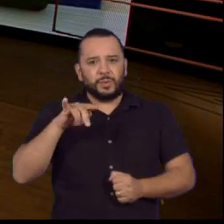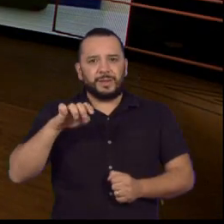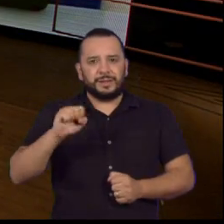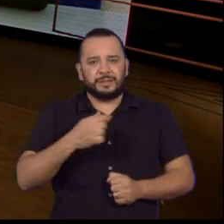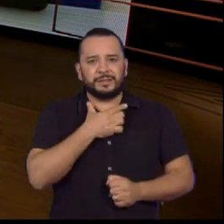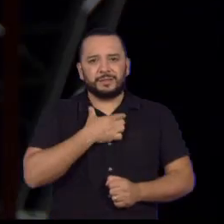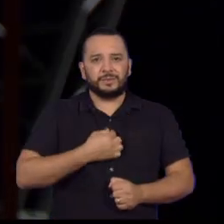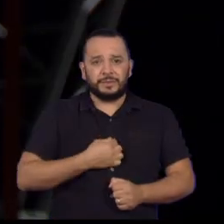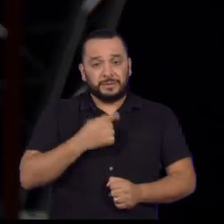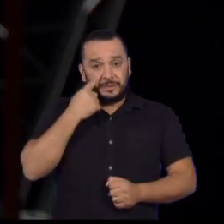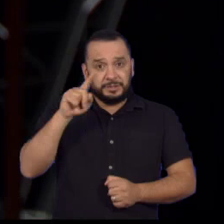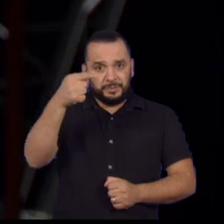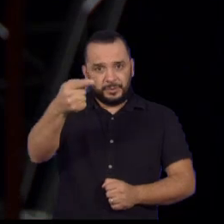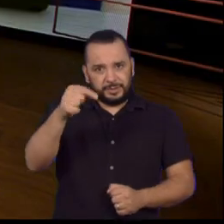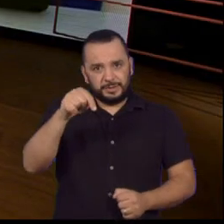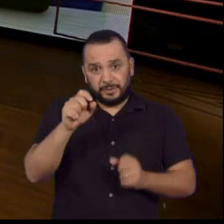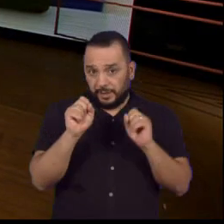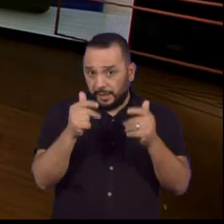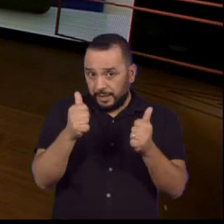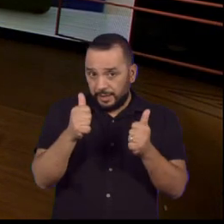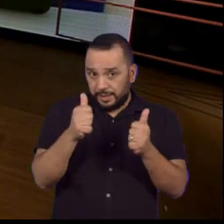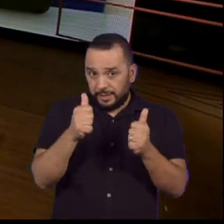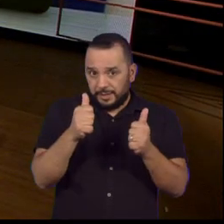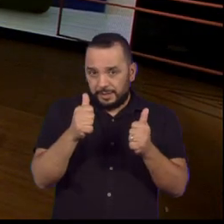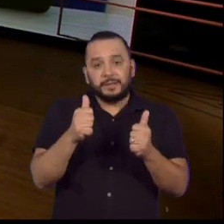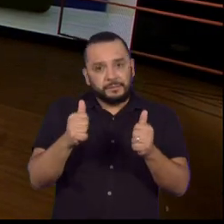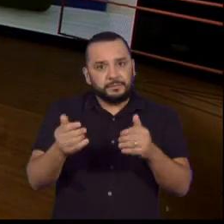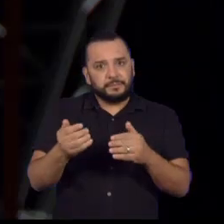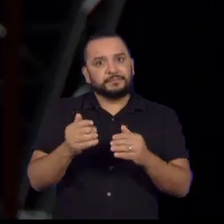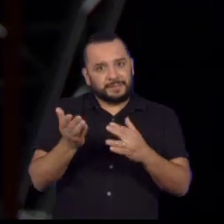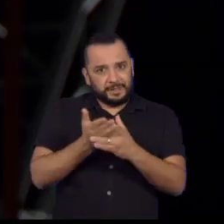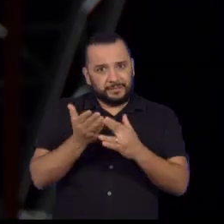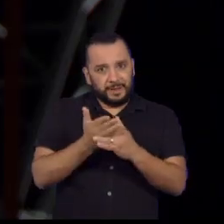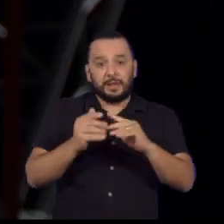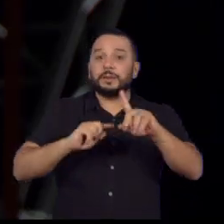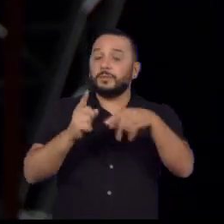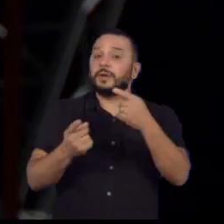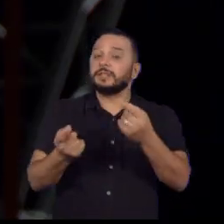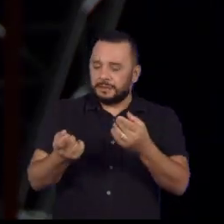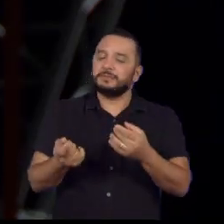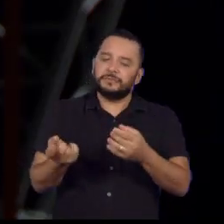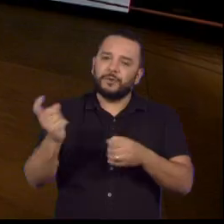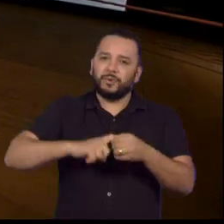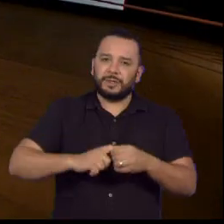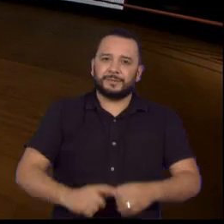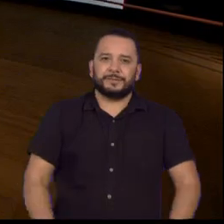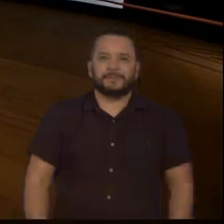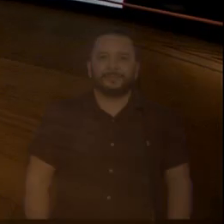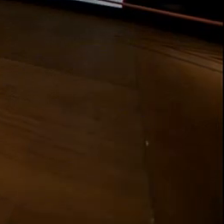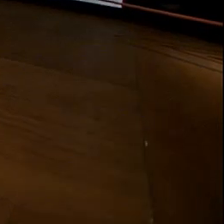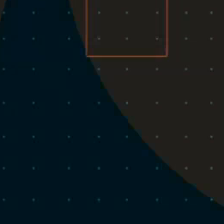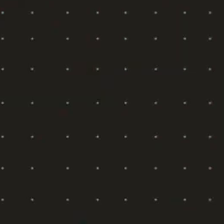a pouquinho, no próximo bloco, pode ser? Pode. Voltamos já com o Persona.